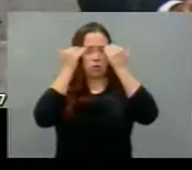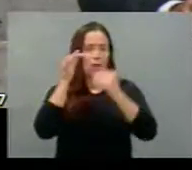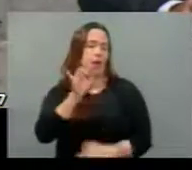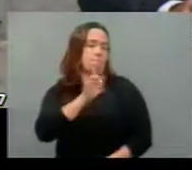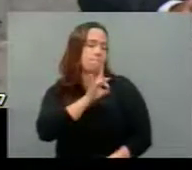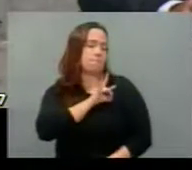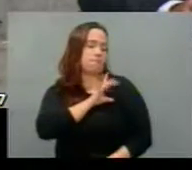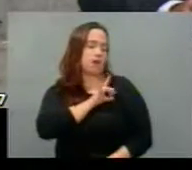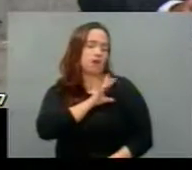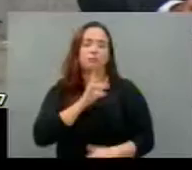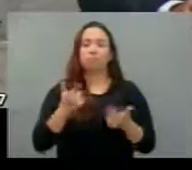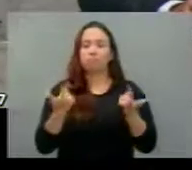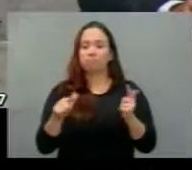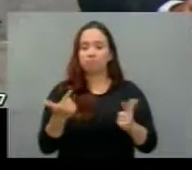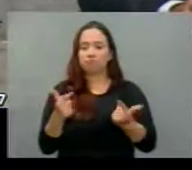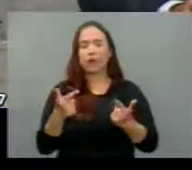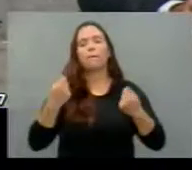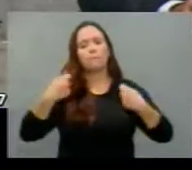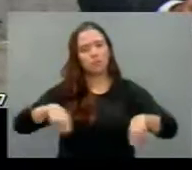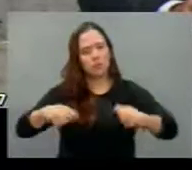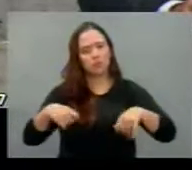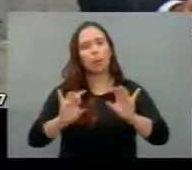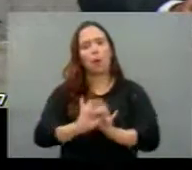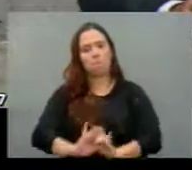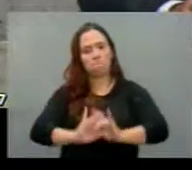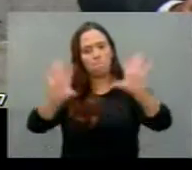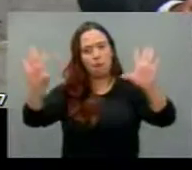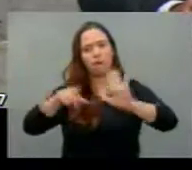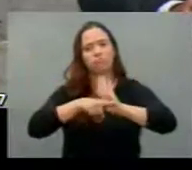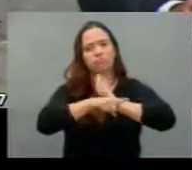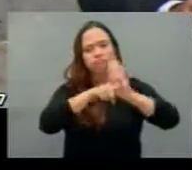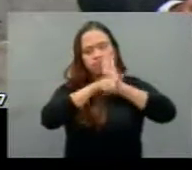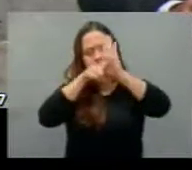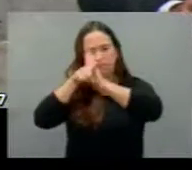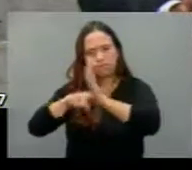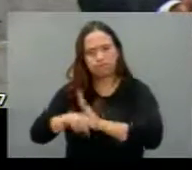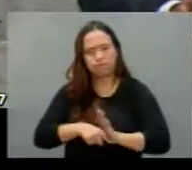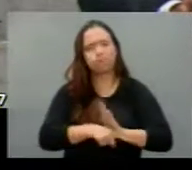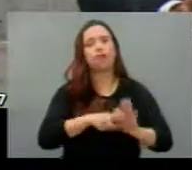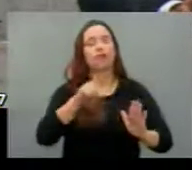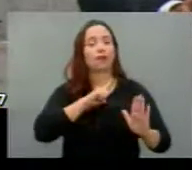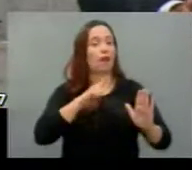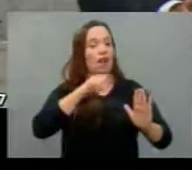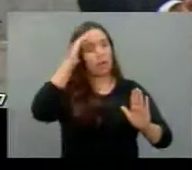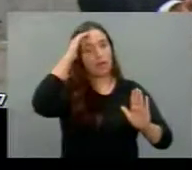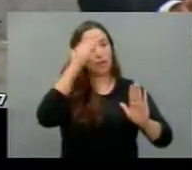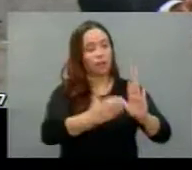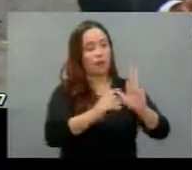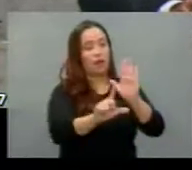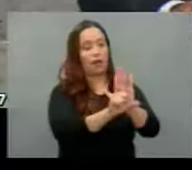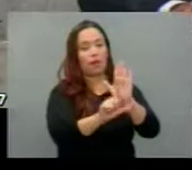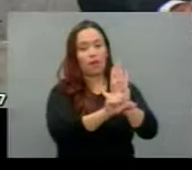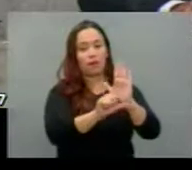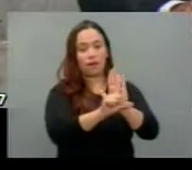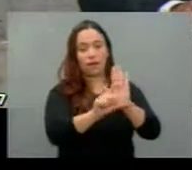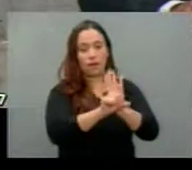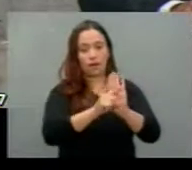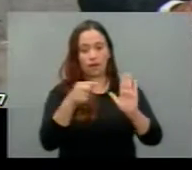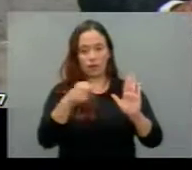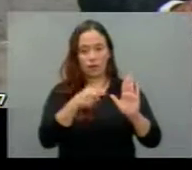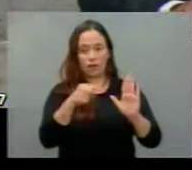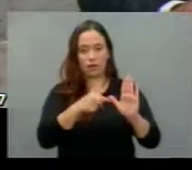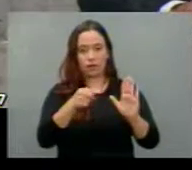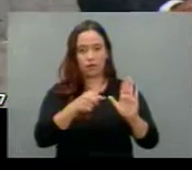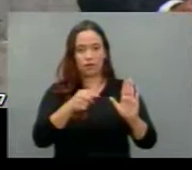quer que ela seja correta e que seja feito dentro da legitimidade e com respeito aos ditames